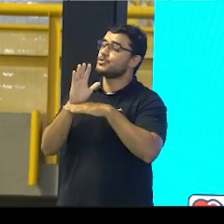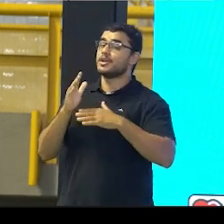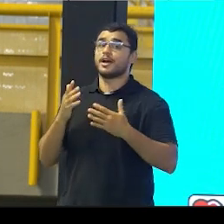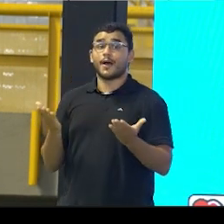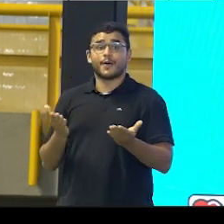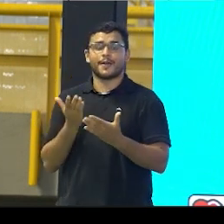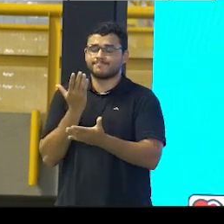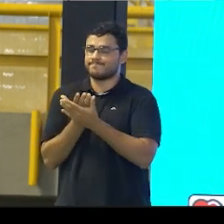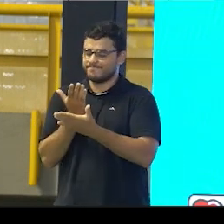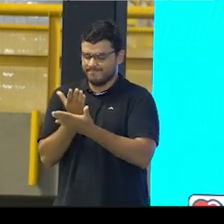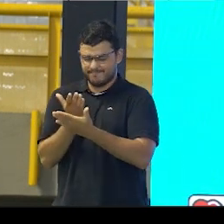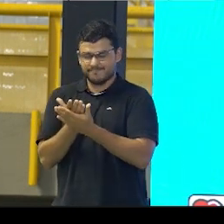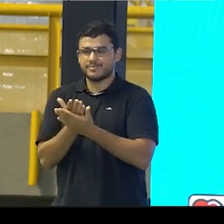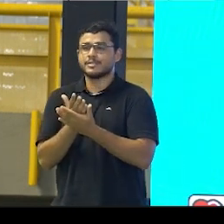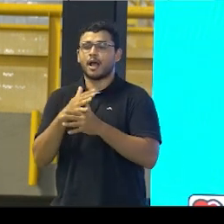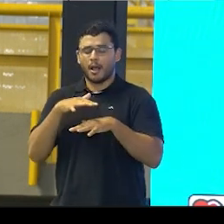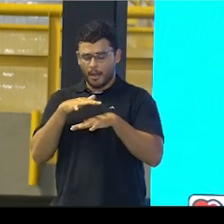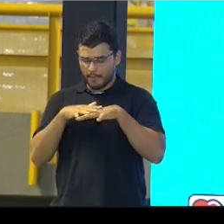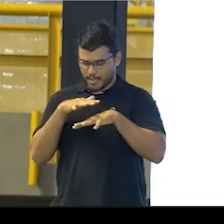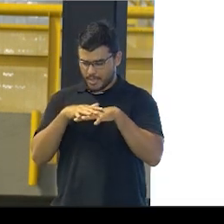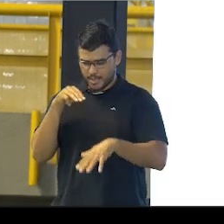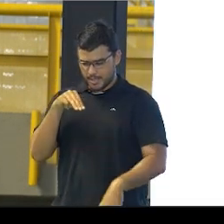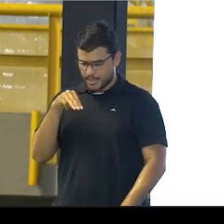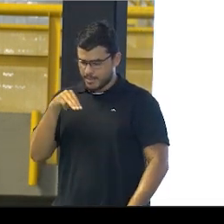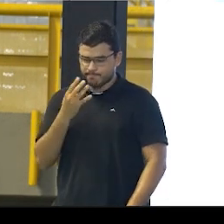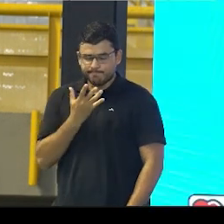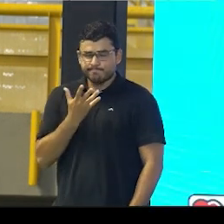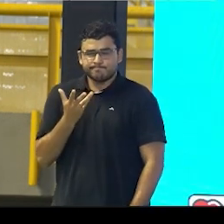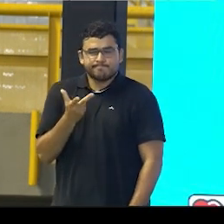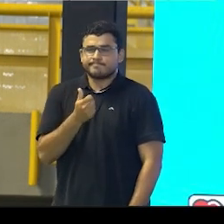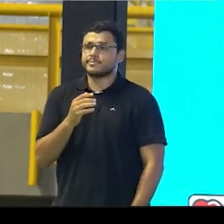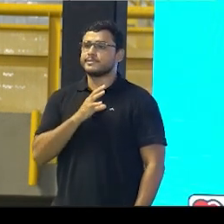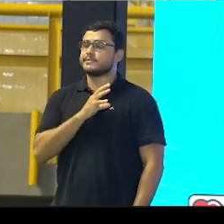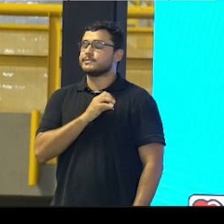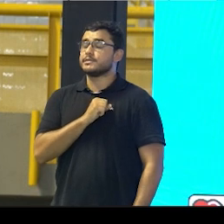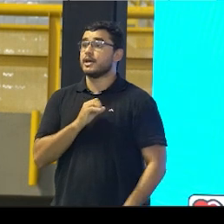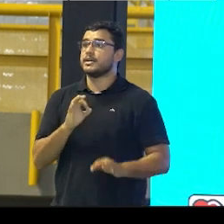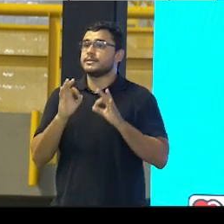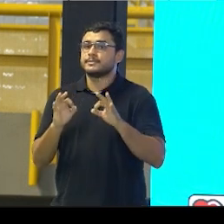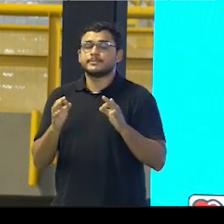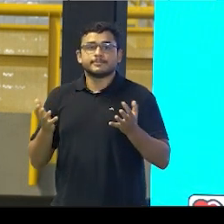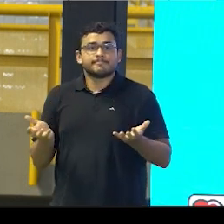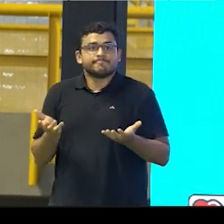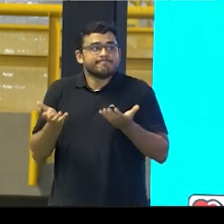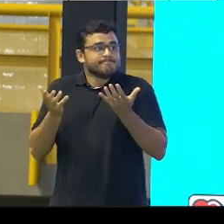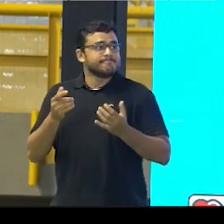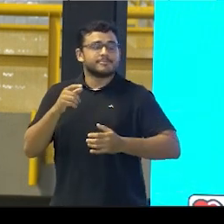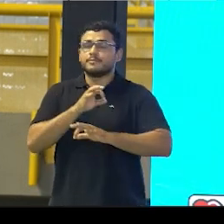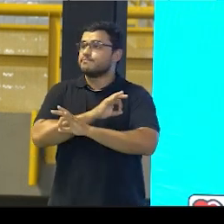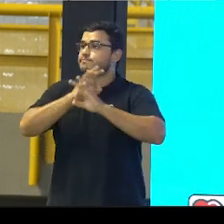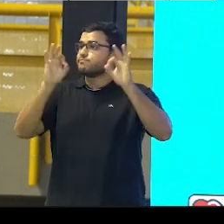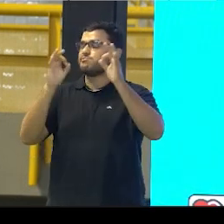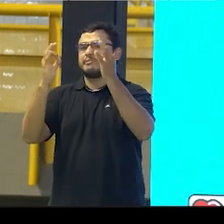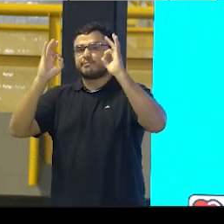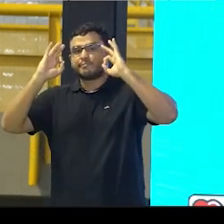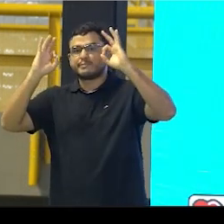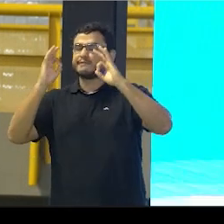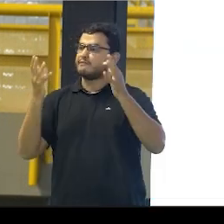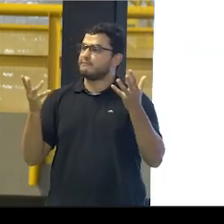aula da matéria mais linda, mais maravilhosa, mais contagiante, empolgante, esplendorosa,